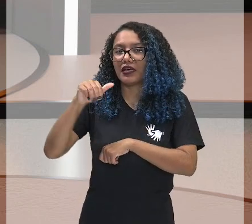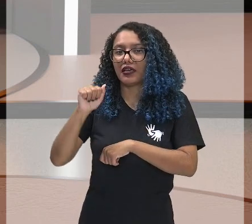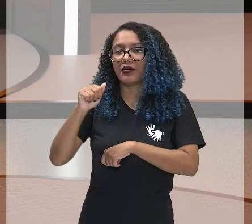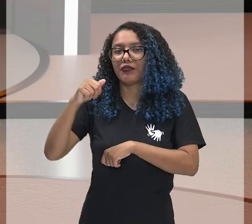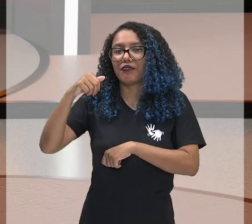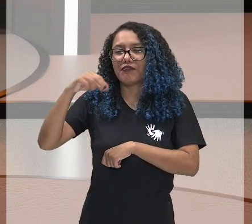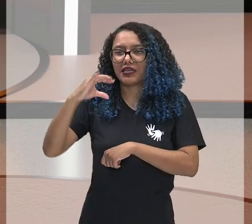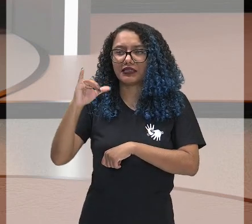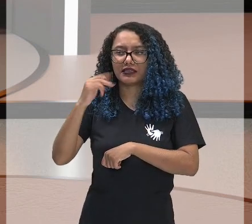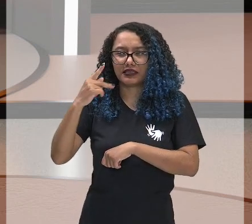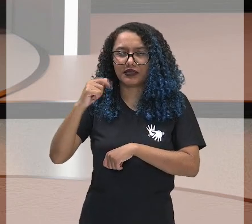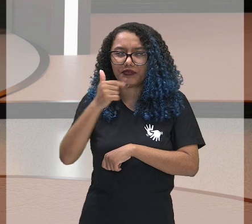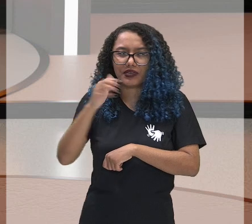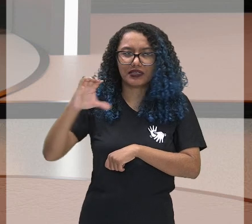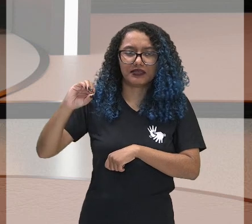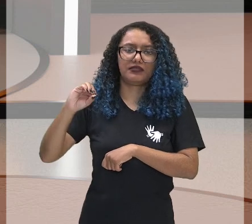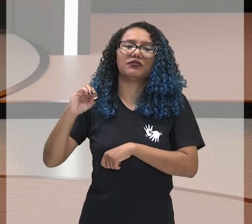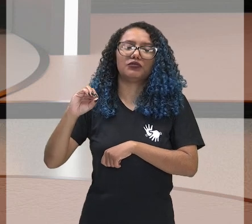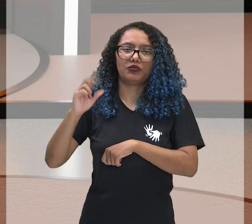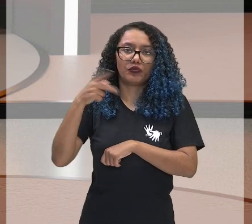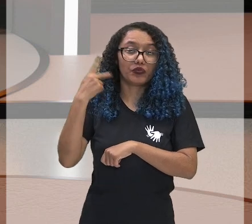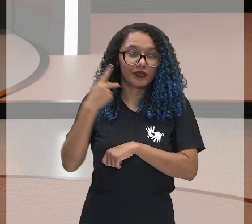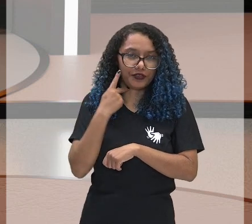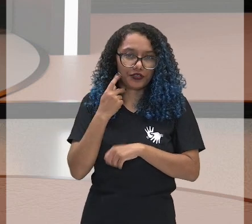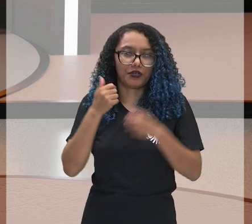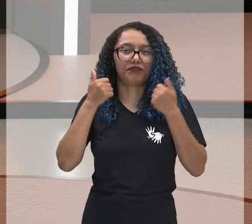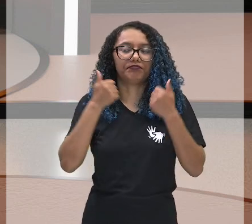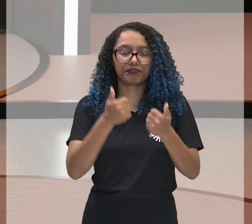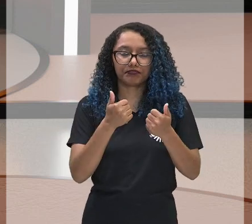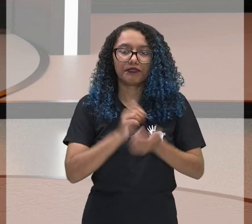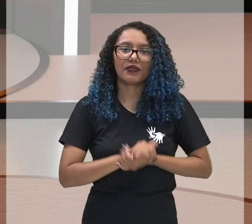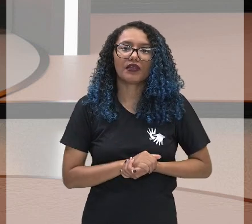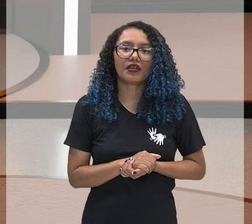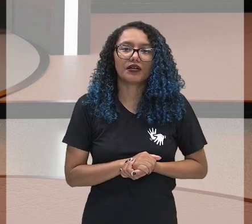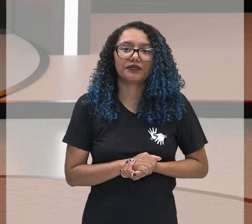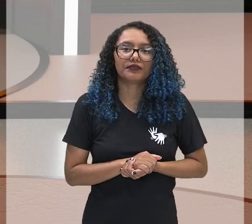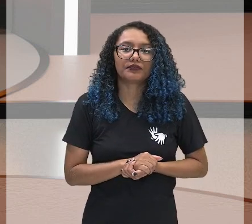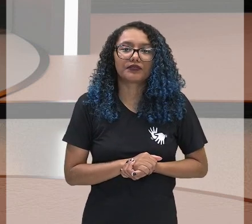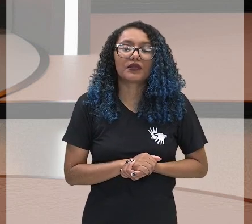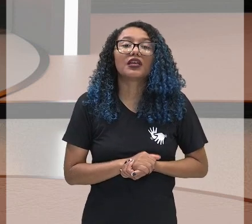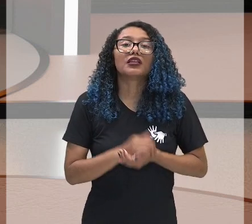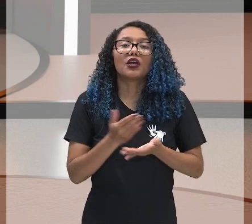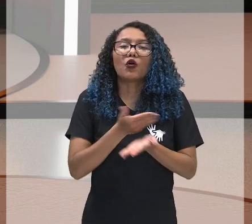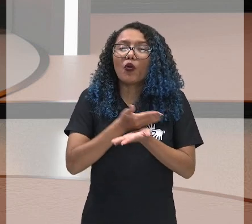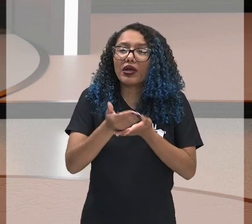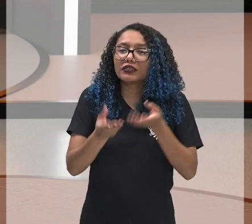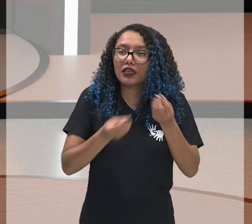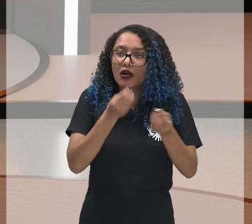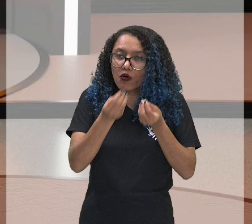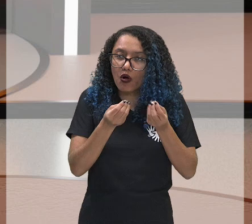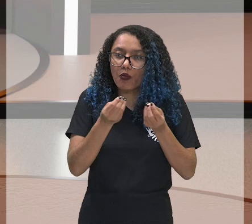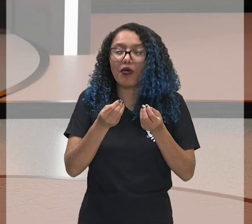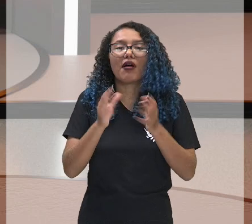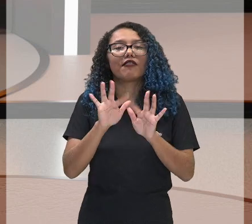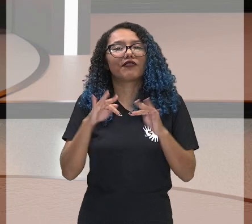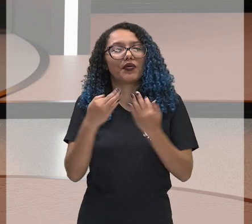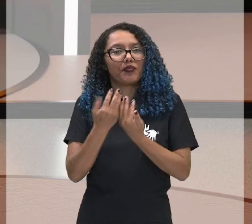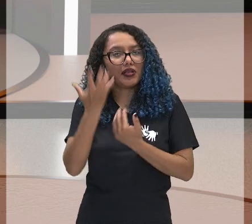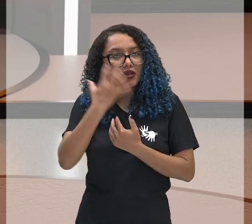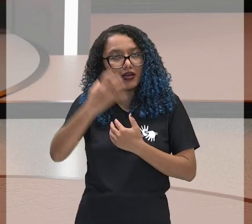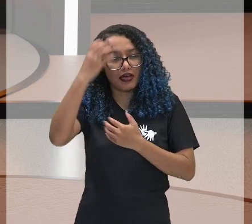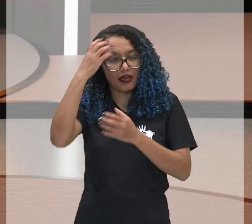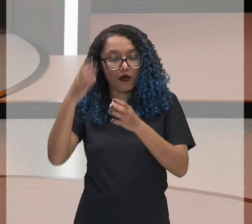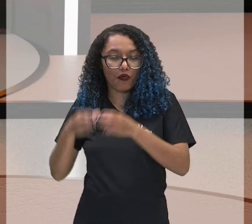brasileira. Primeiramente, entendendo que tudo se inicia com a vinda da família real portuguesa para o Brasil, lá no ano de